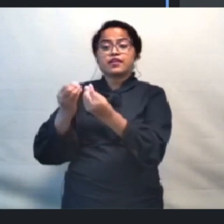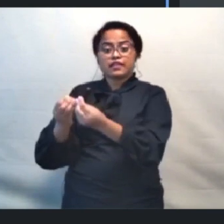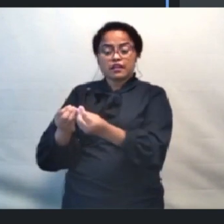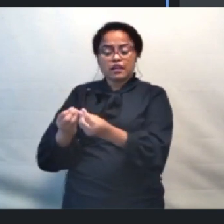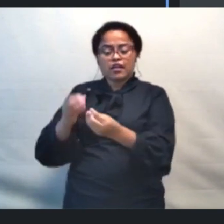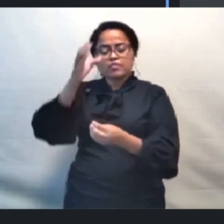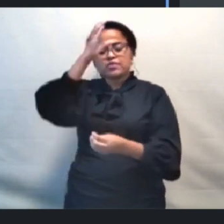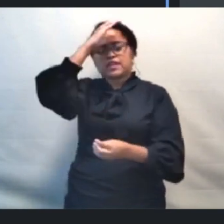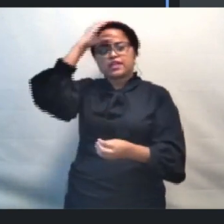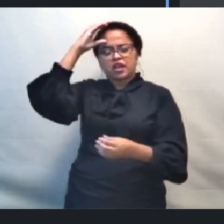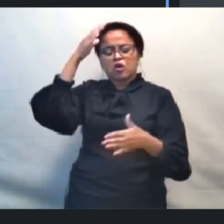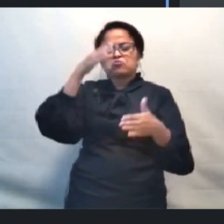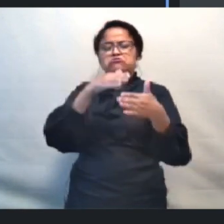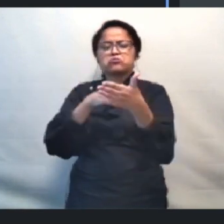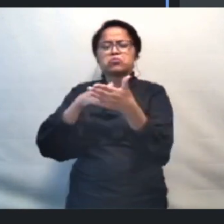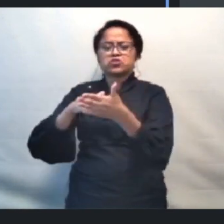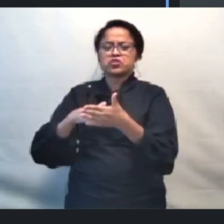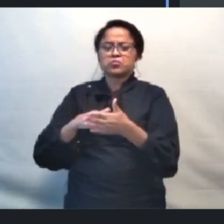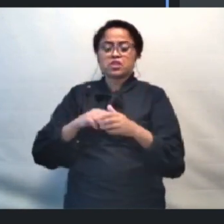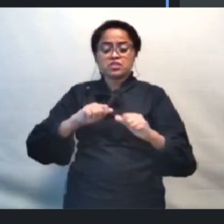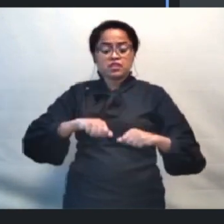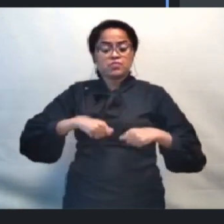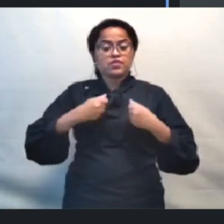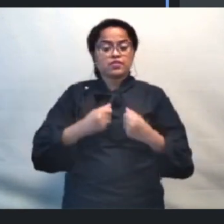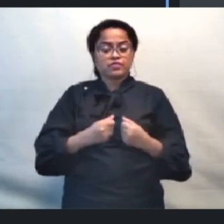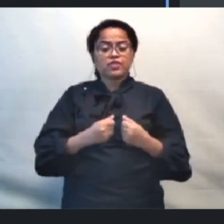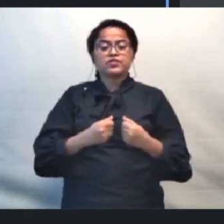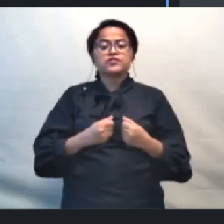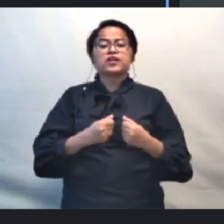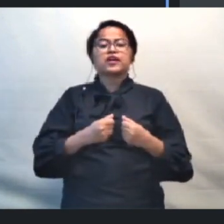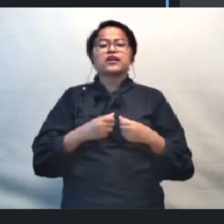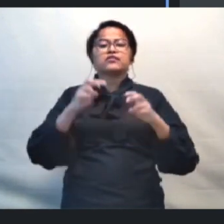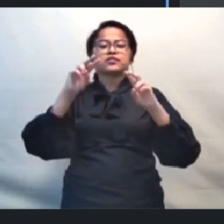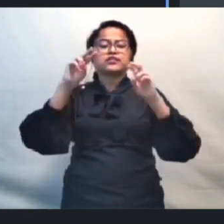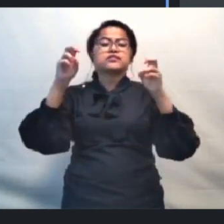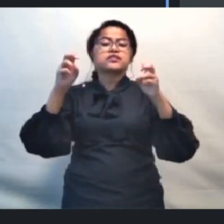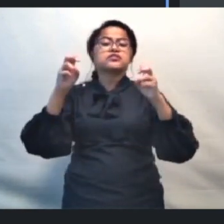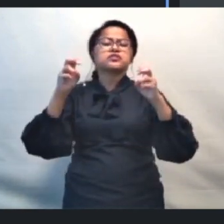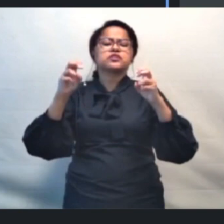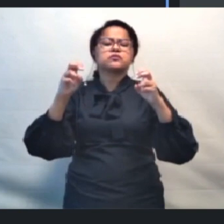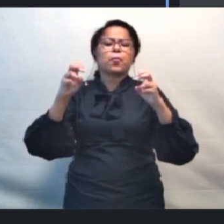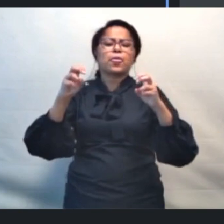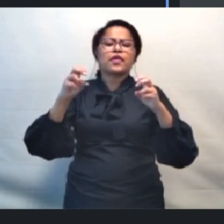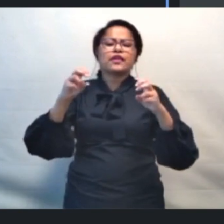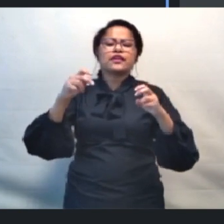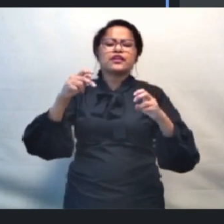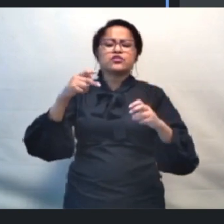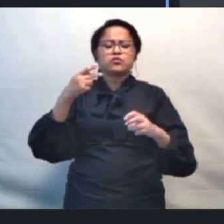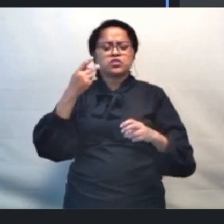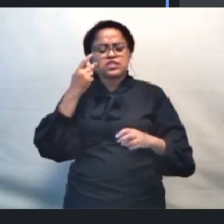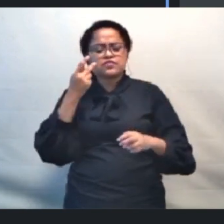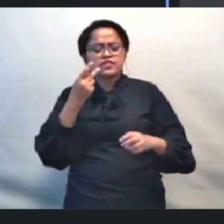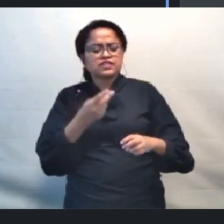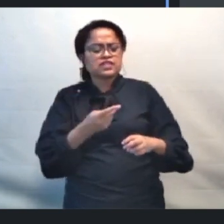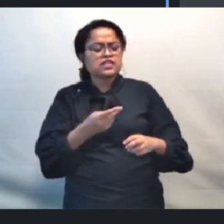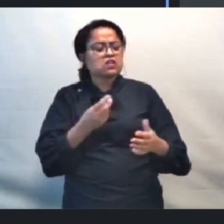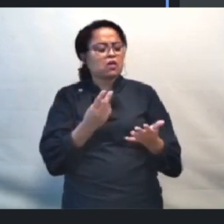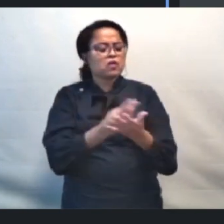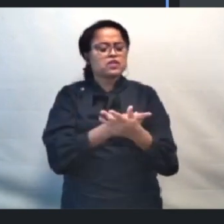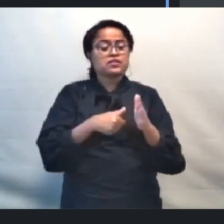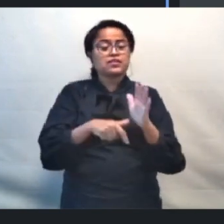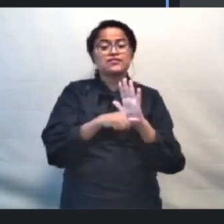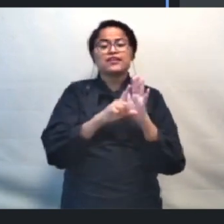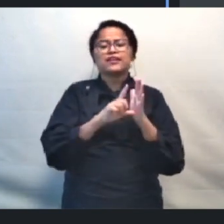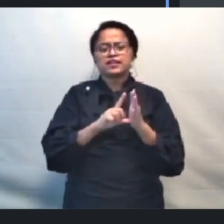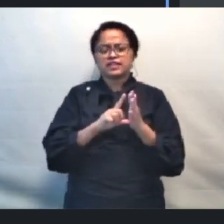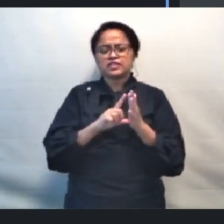impedimentos, e a gente tem reforçado nesse sentido para que todas as visitas acontecessem antes e que a gente não